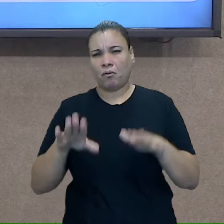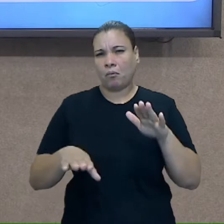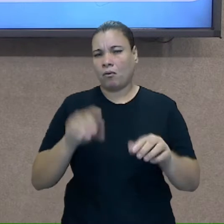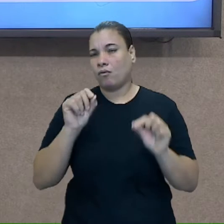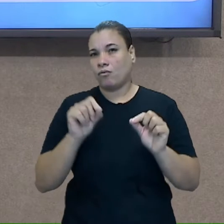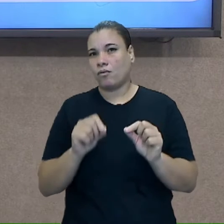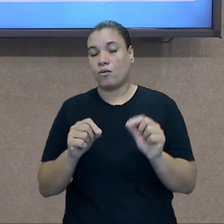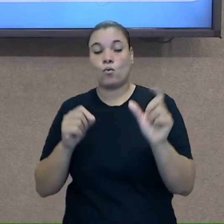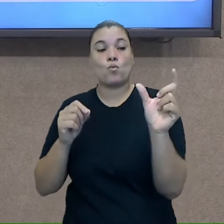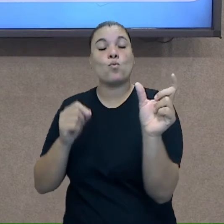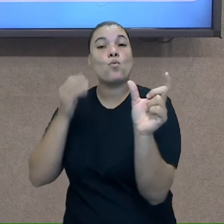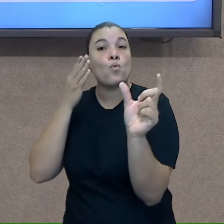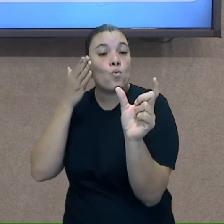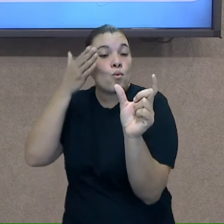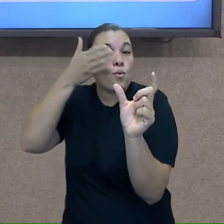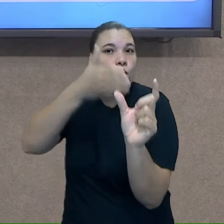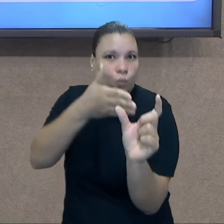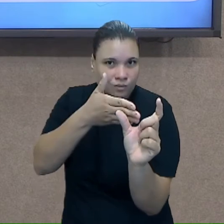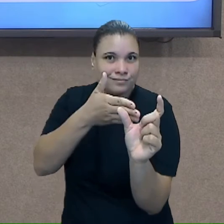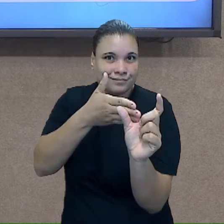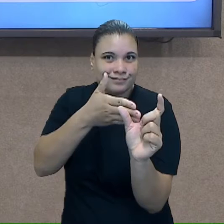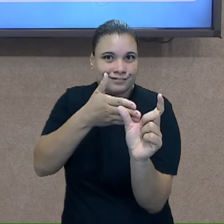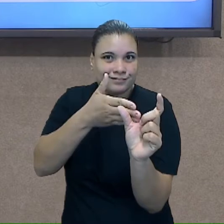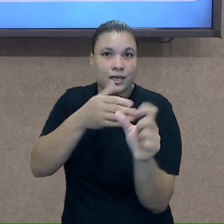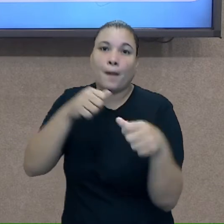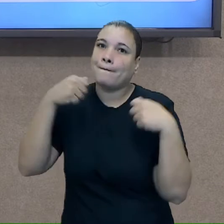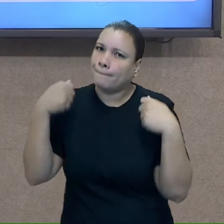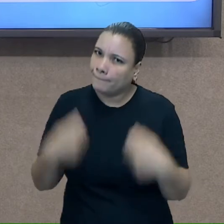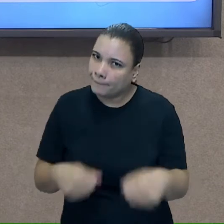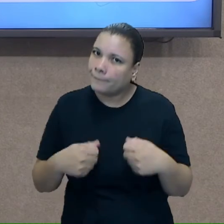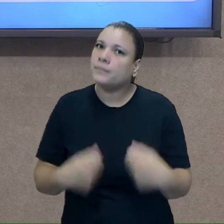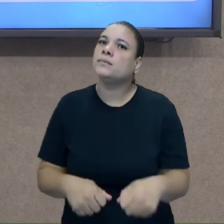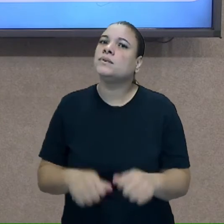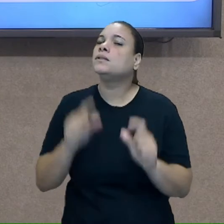núcleo. Não é isso que nós entendemos? O núcleo precisa ser um verbo.